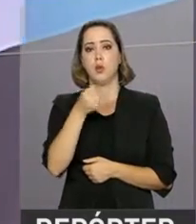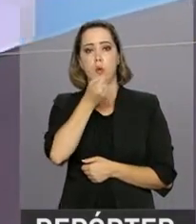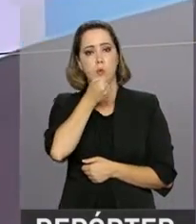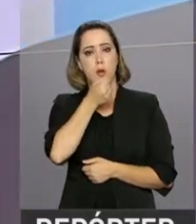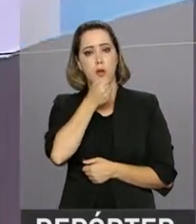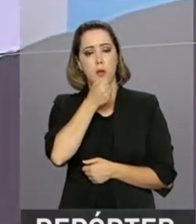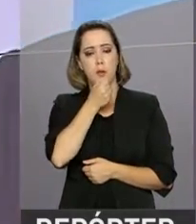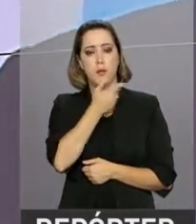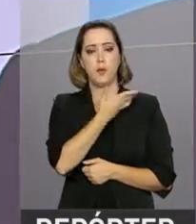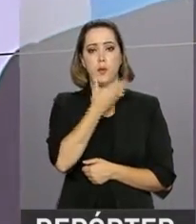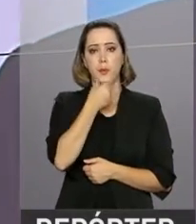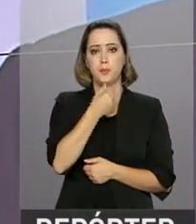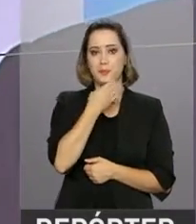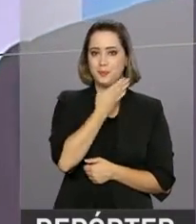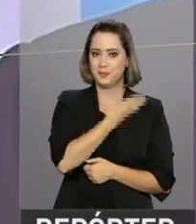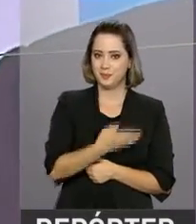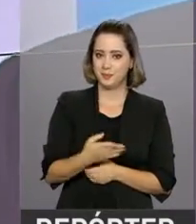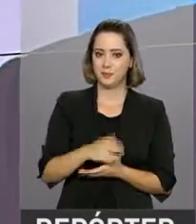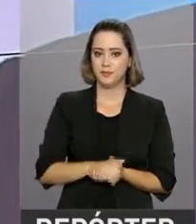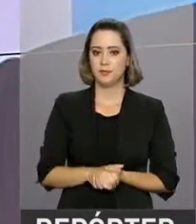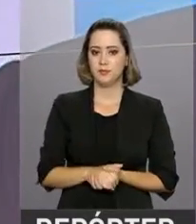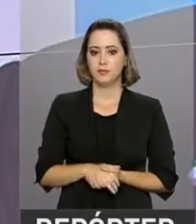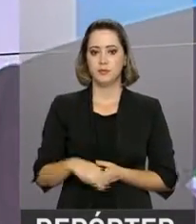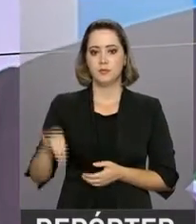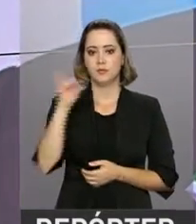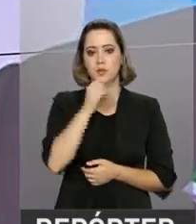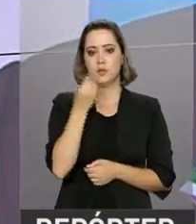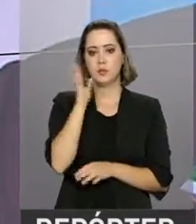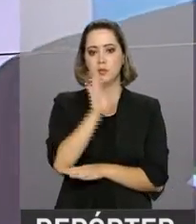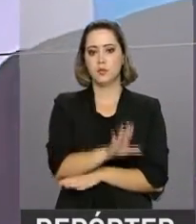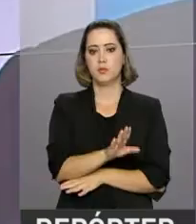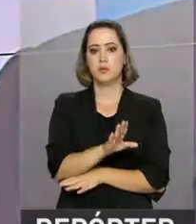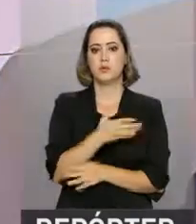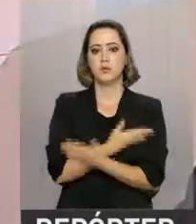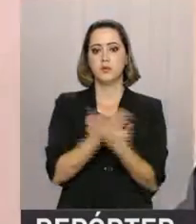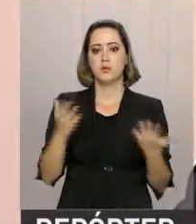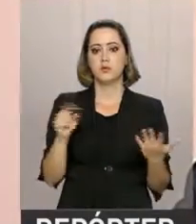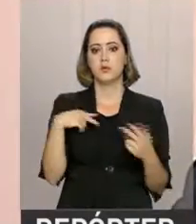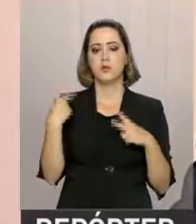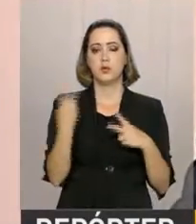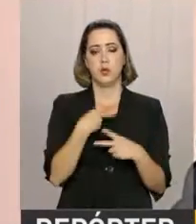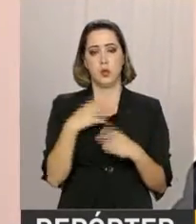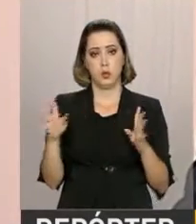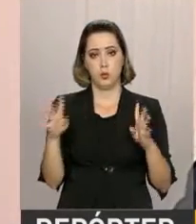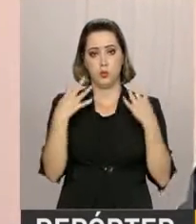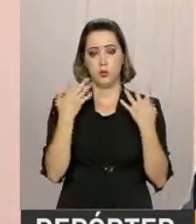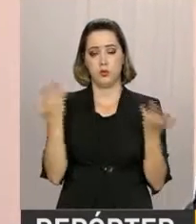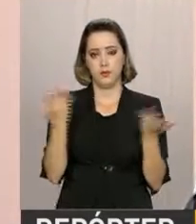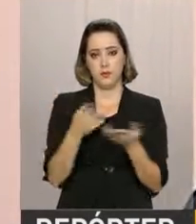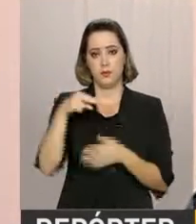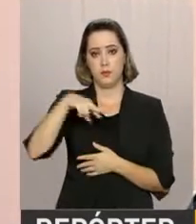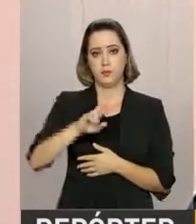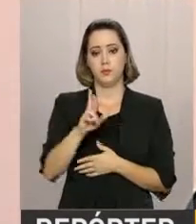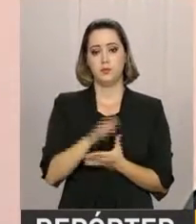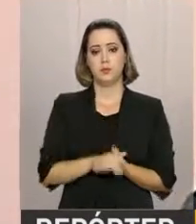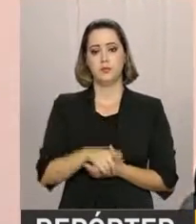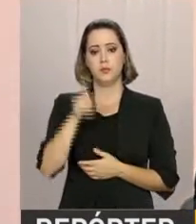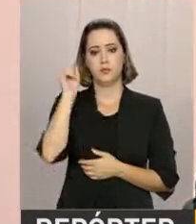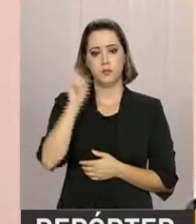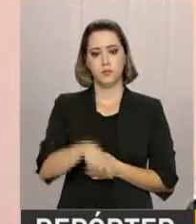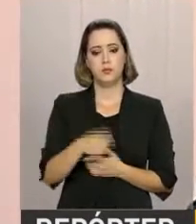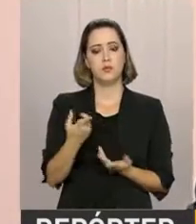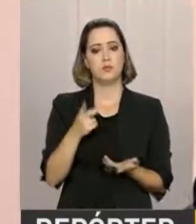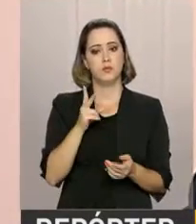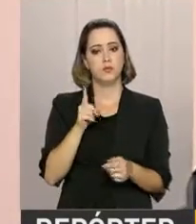gente. Olá, Kalil. Boa tarde para você. Boa tarde, Roberto. Boa tarde a todos que nos acompanham aqui pela TV NBR. É justamente,